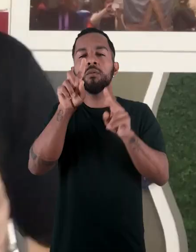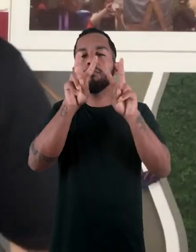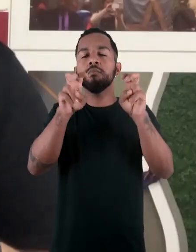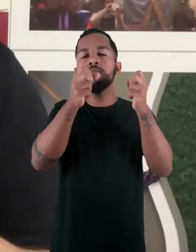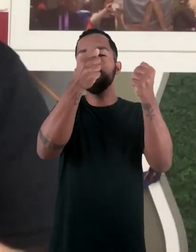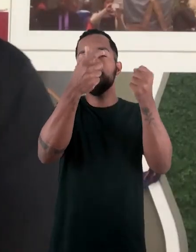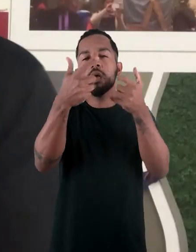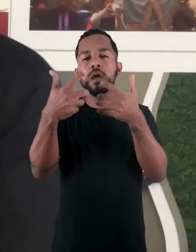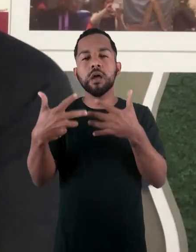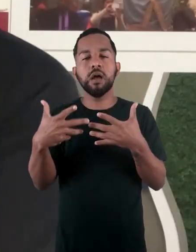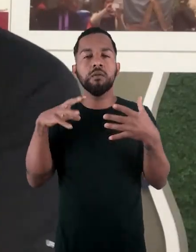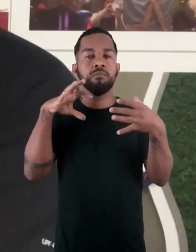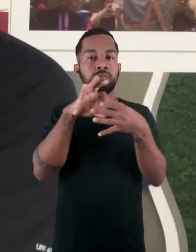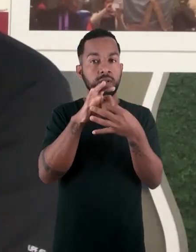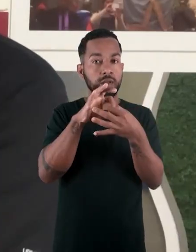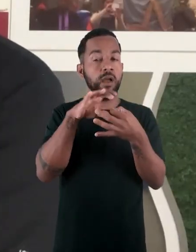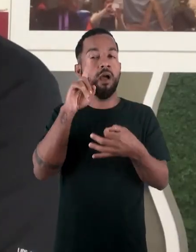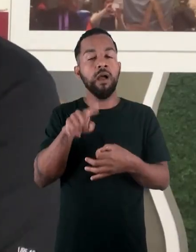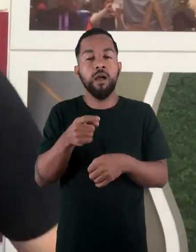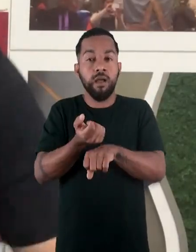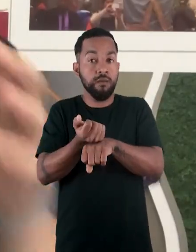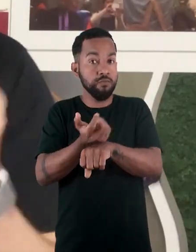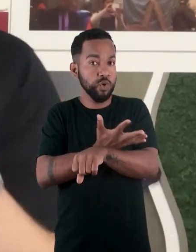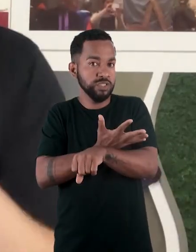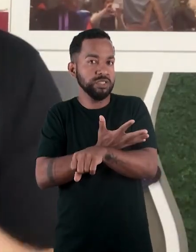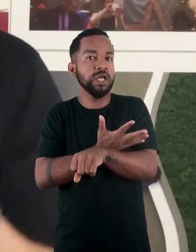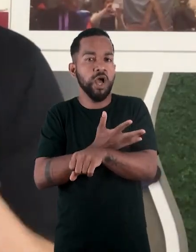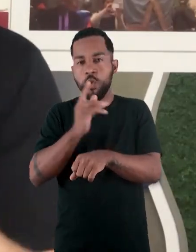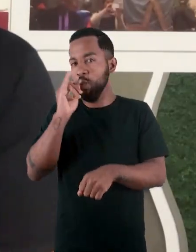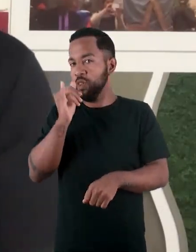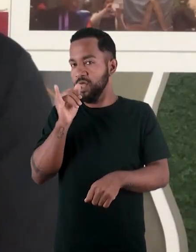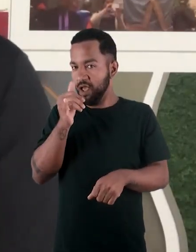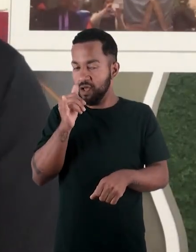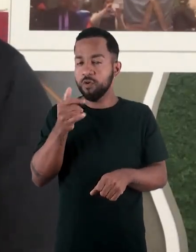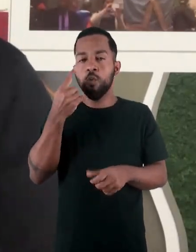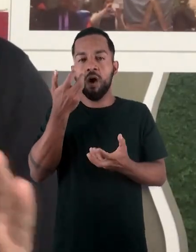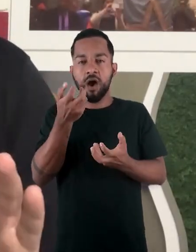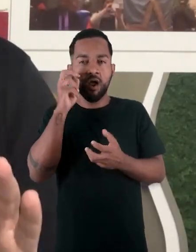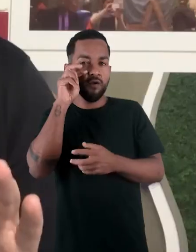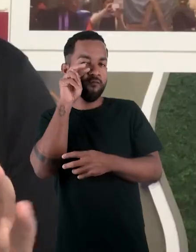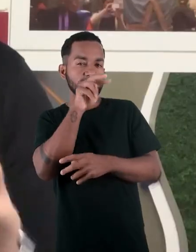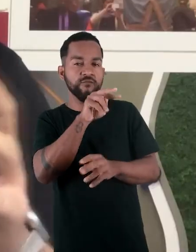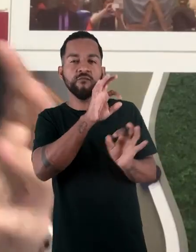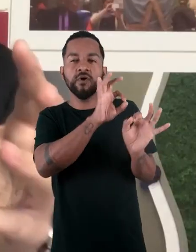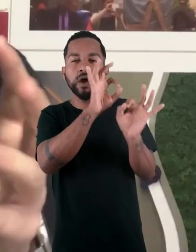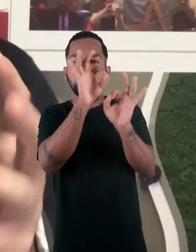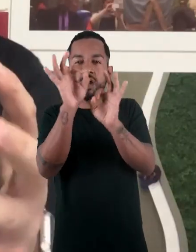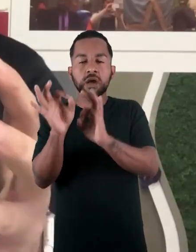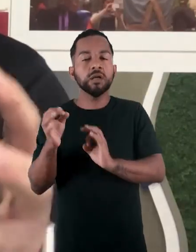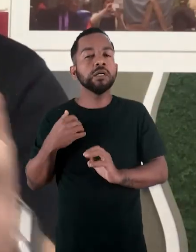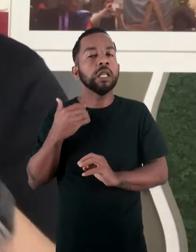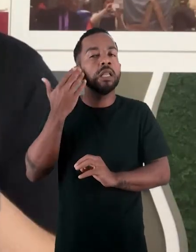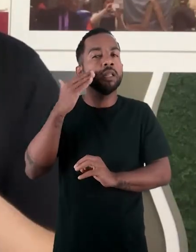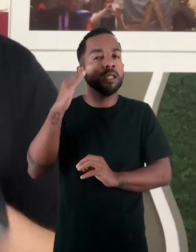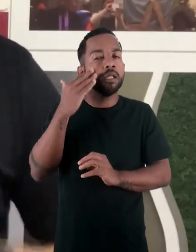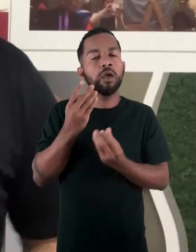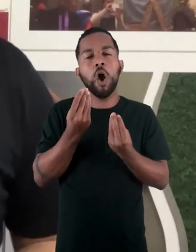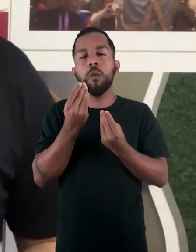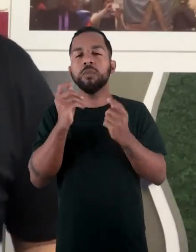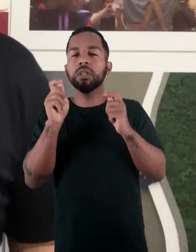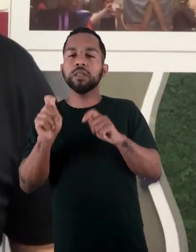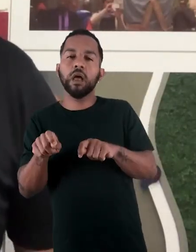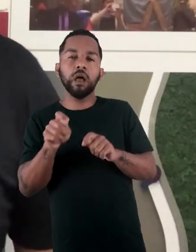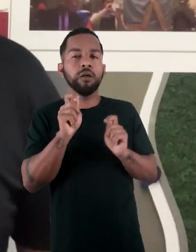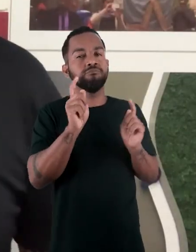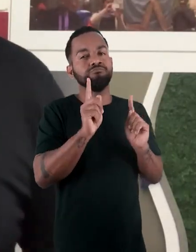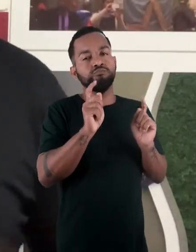de narrativa apoiada mais no apelo emocional. Eu quero que você olhe para essa história, inicialmente, e tente entender o que funciona e o que não funciona. Como é uma